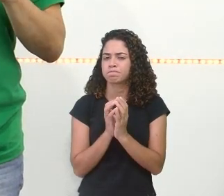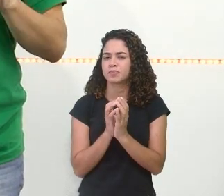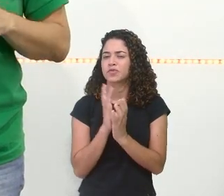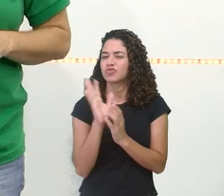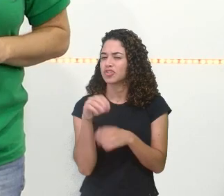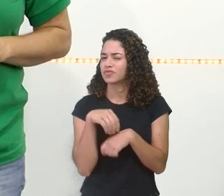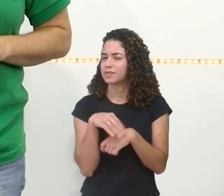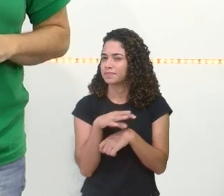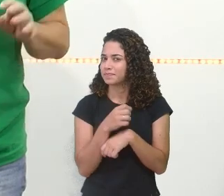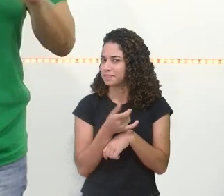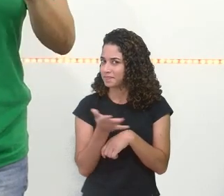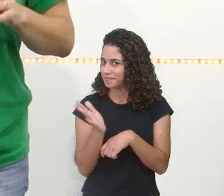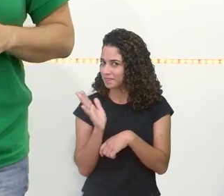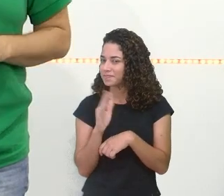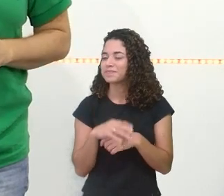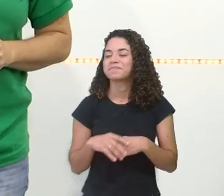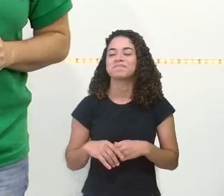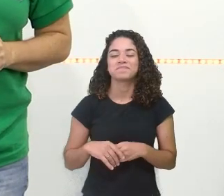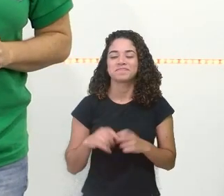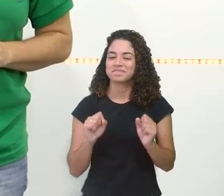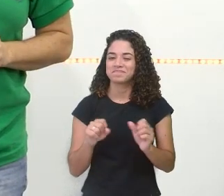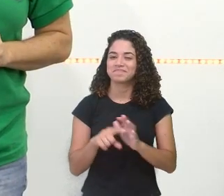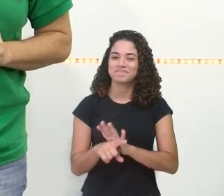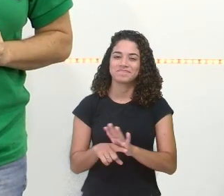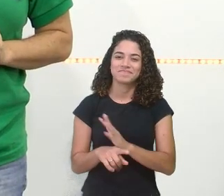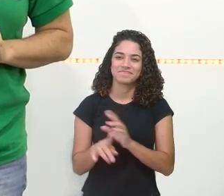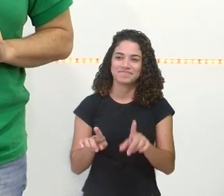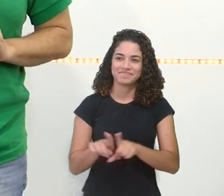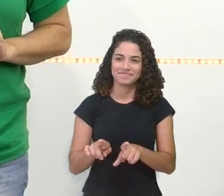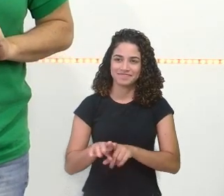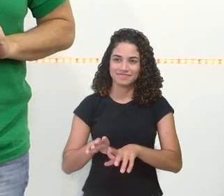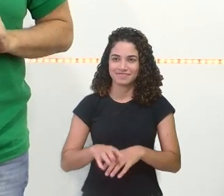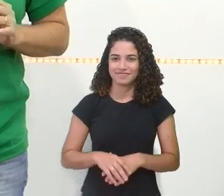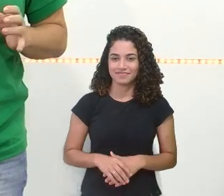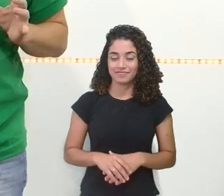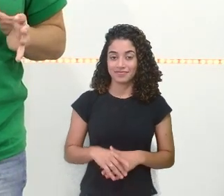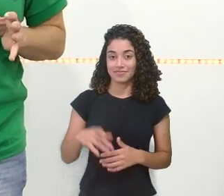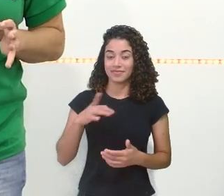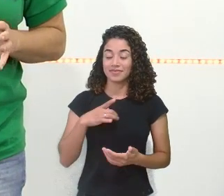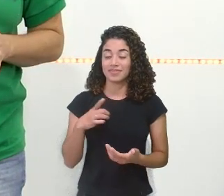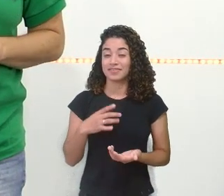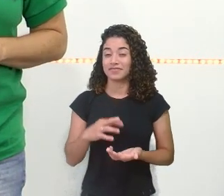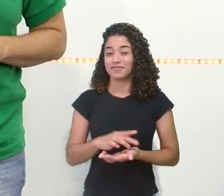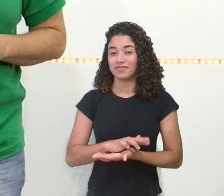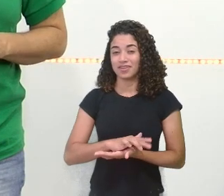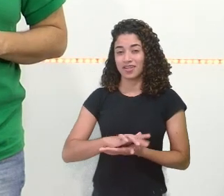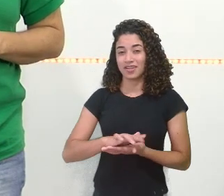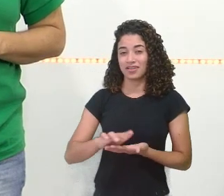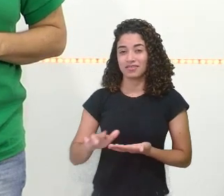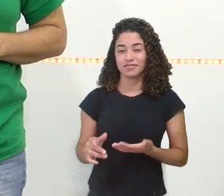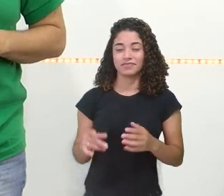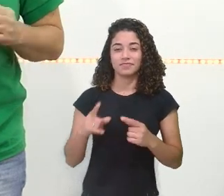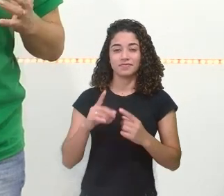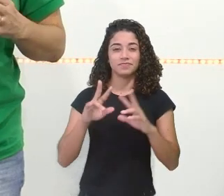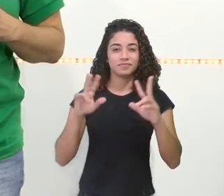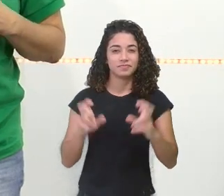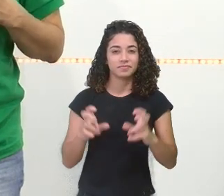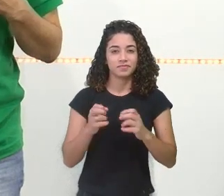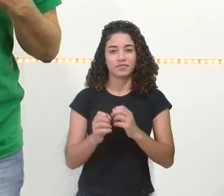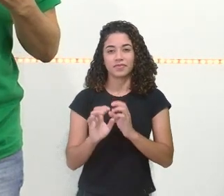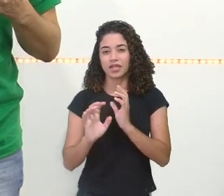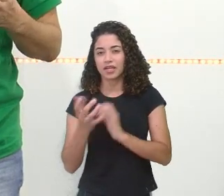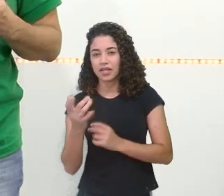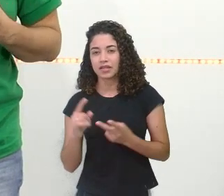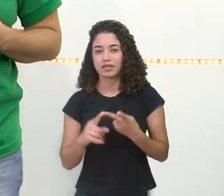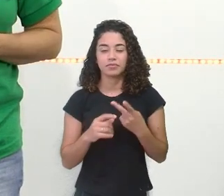que um spoilerzinho aí, e aí você pode pesquisar, tá? Tem muito assunto sobre clima, sobre vegetação, que uma coisa